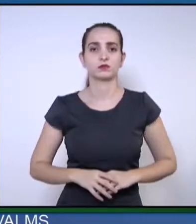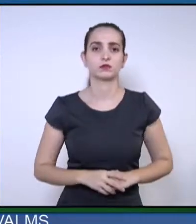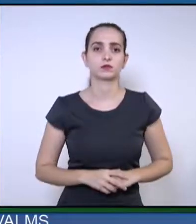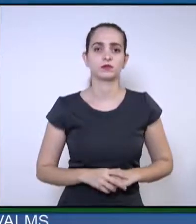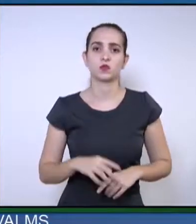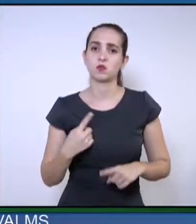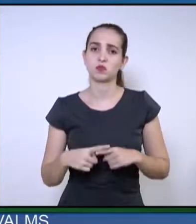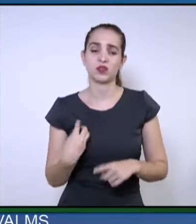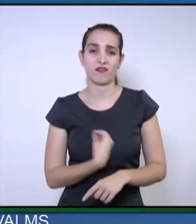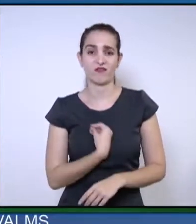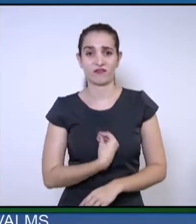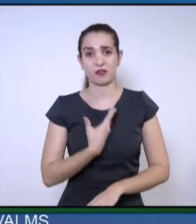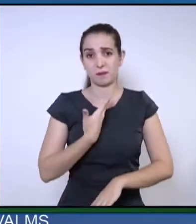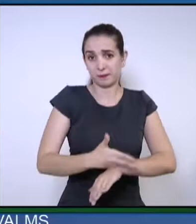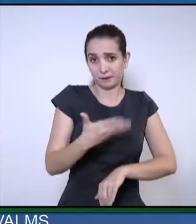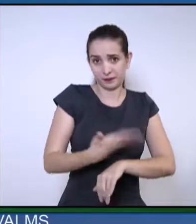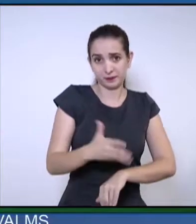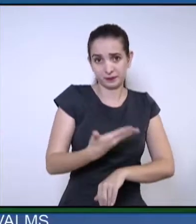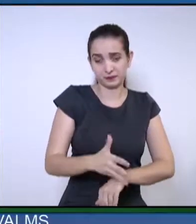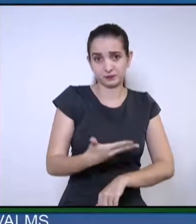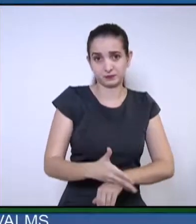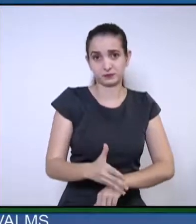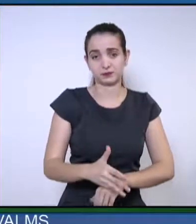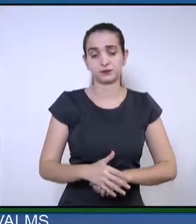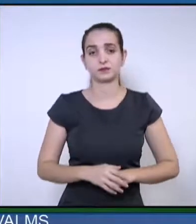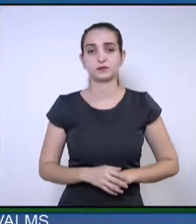Porque na prática,